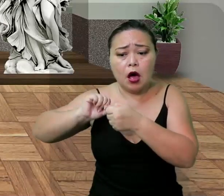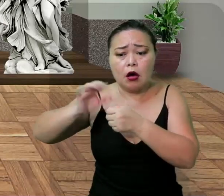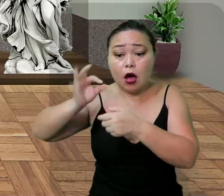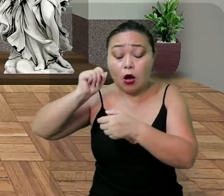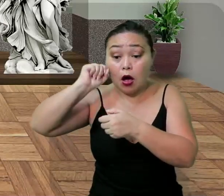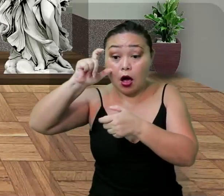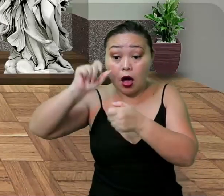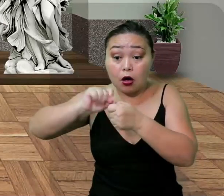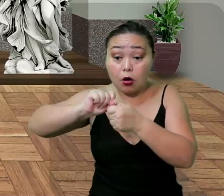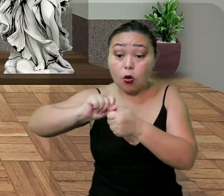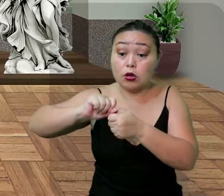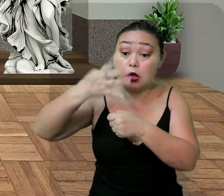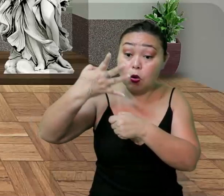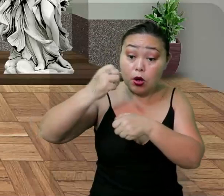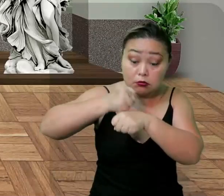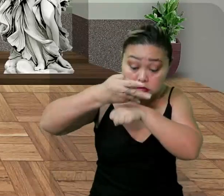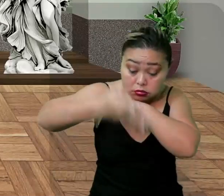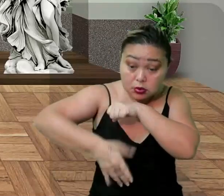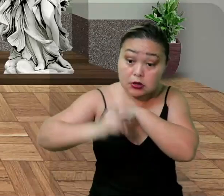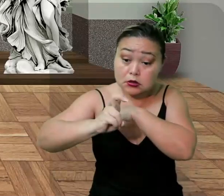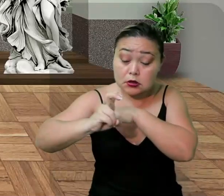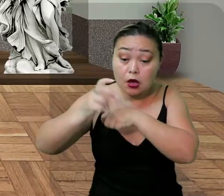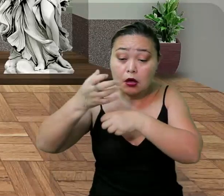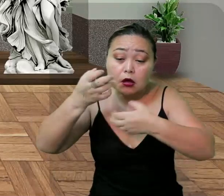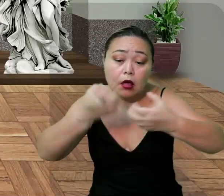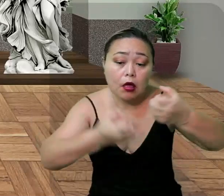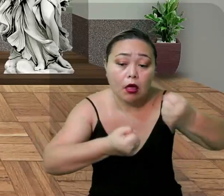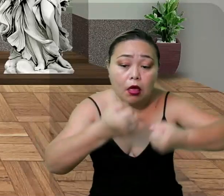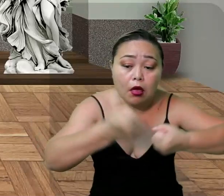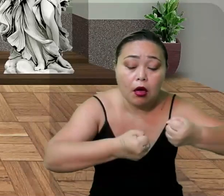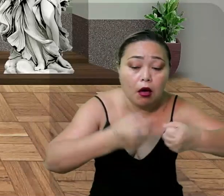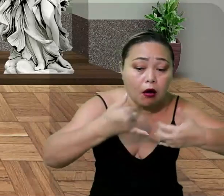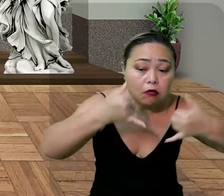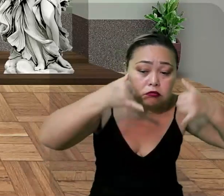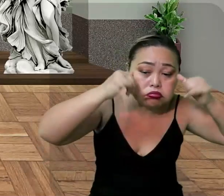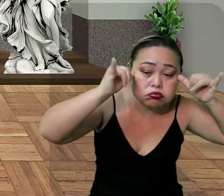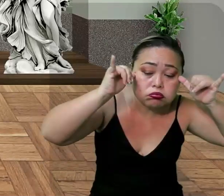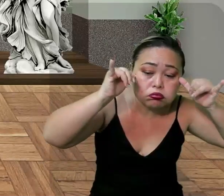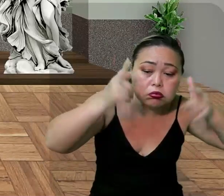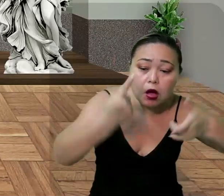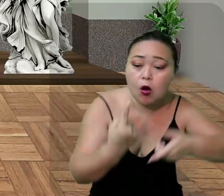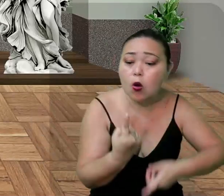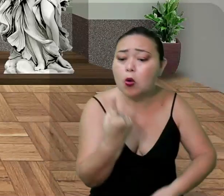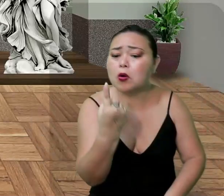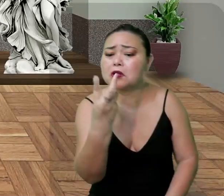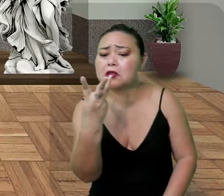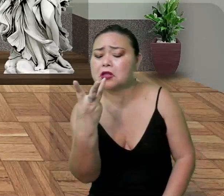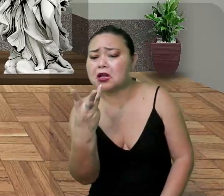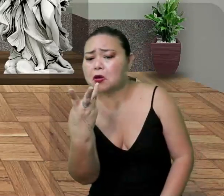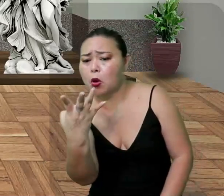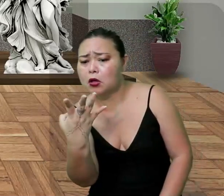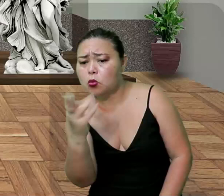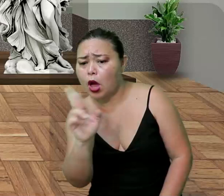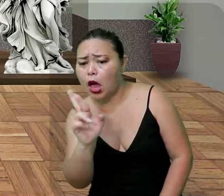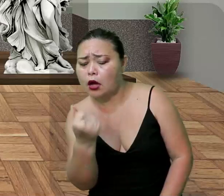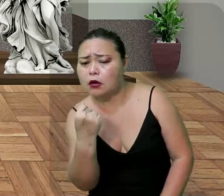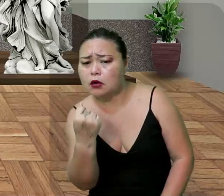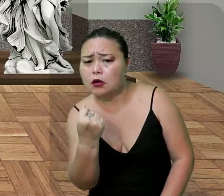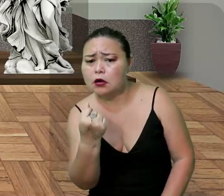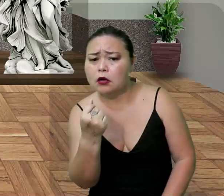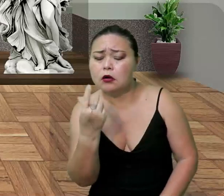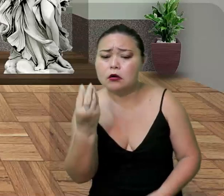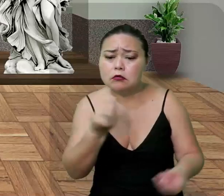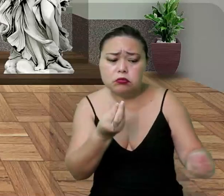manhã para poder ordenhar as vacas, e aí vai vender um preço de 1, no mercado está 3 e pouco, quase 4 reais.